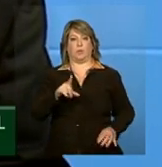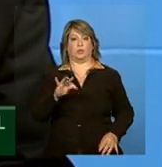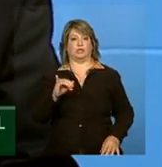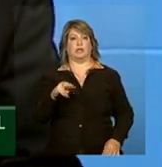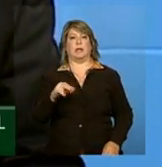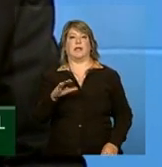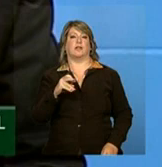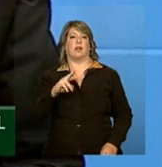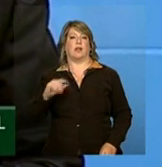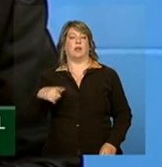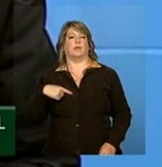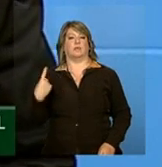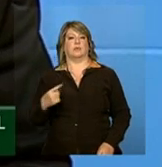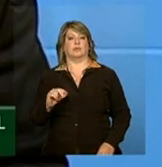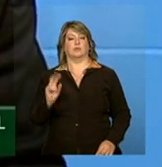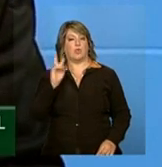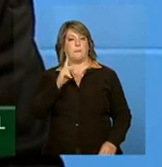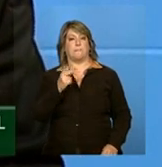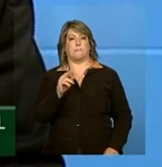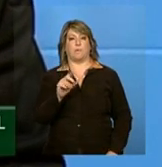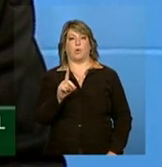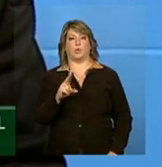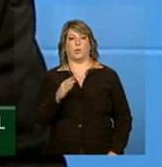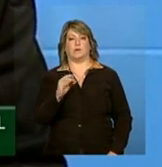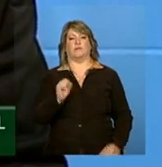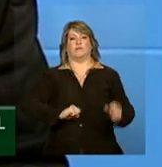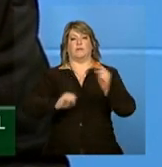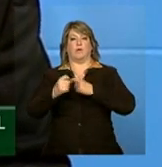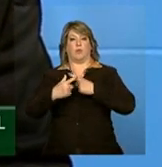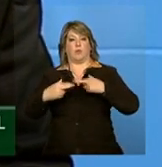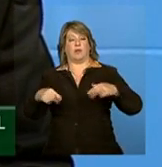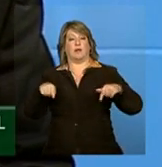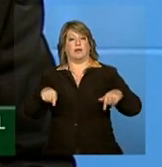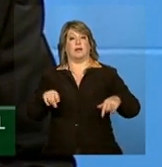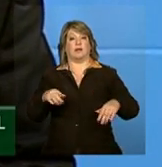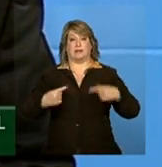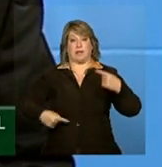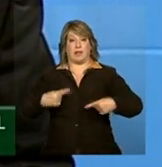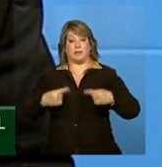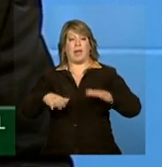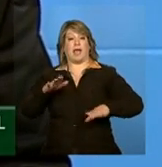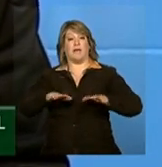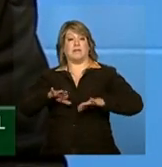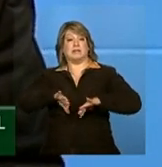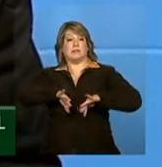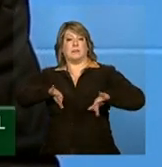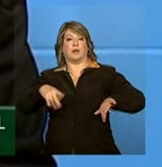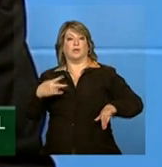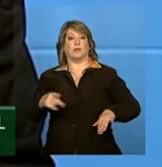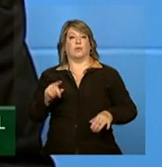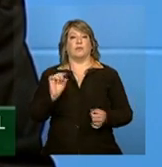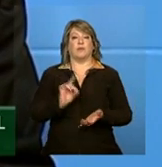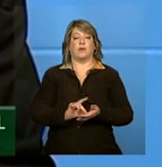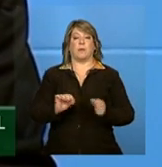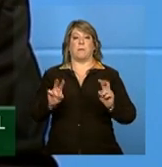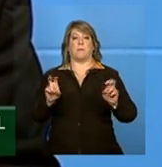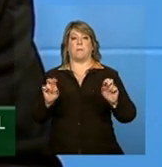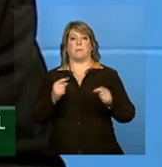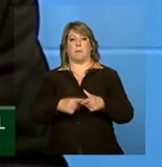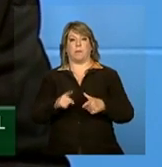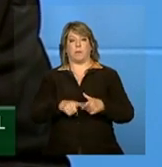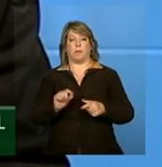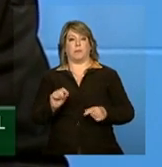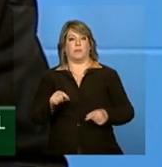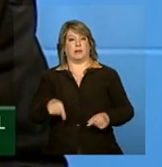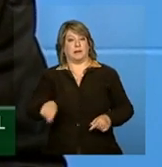na cadeia de produção, às vezes o debate se desvia do verdadeiro problema, que é a adequação da ação governamental